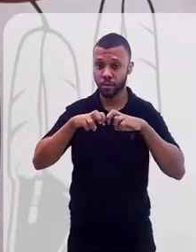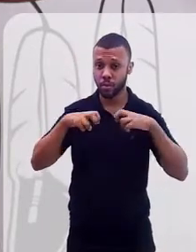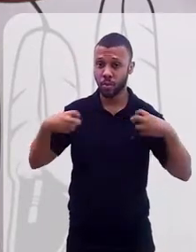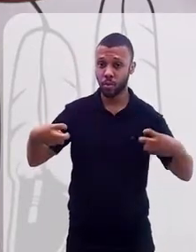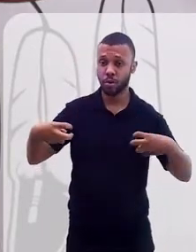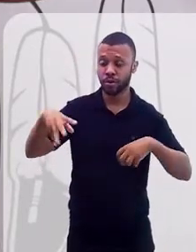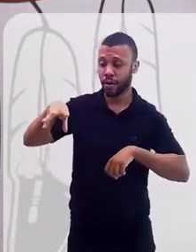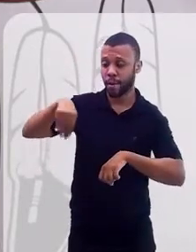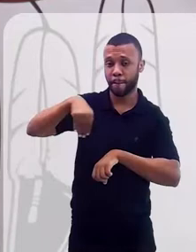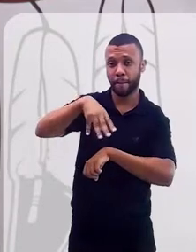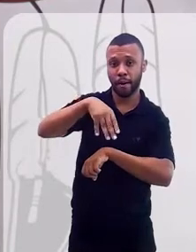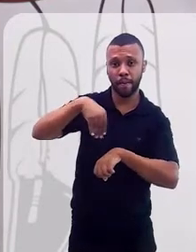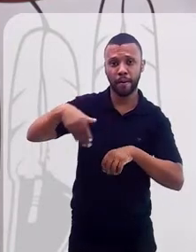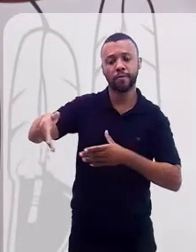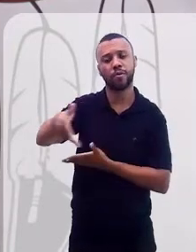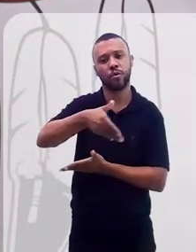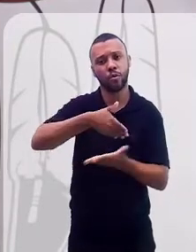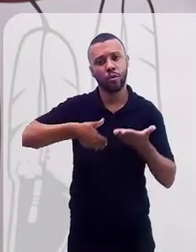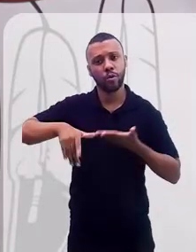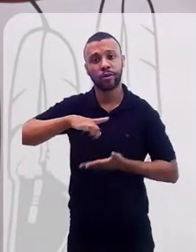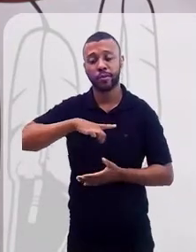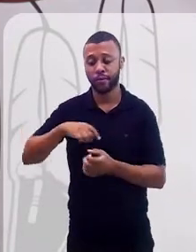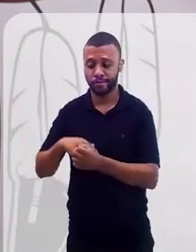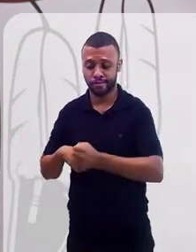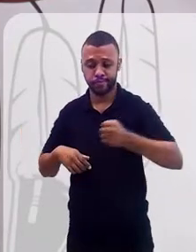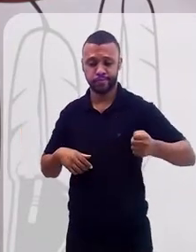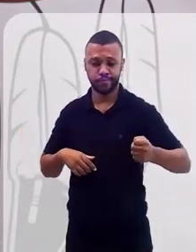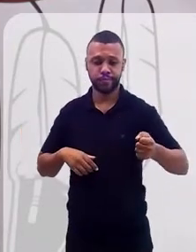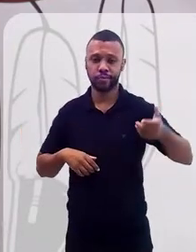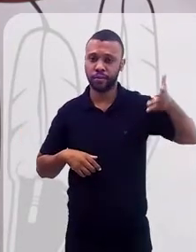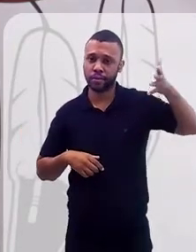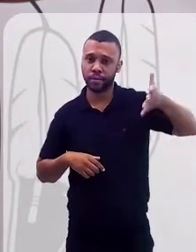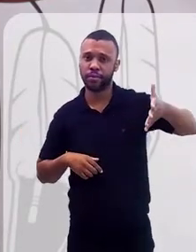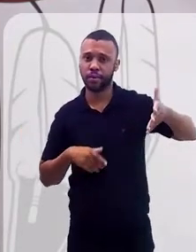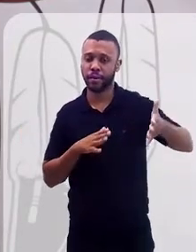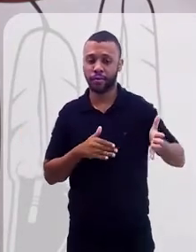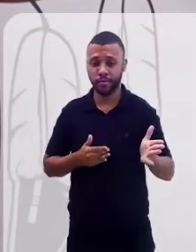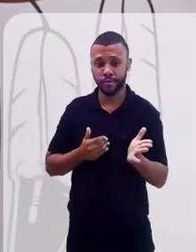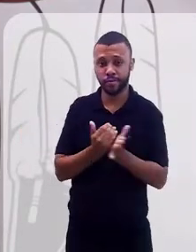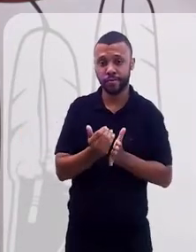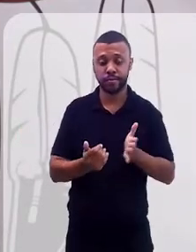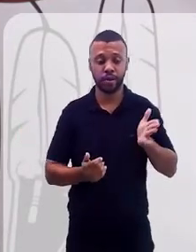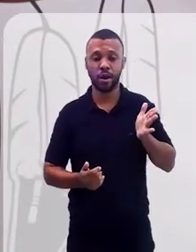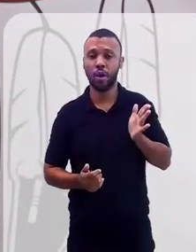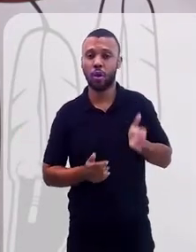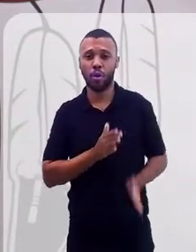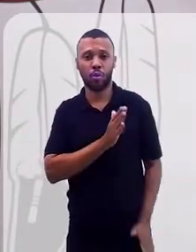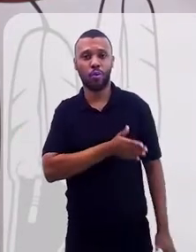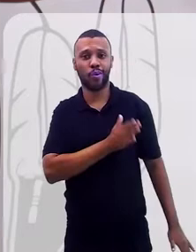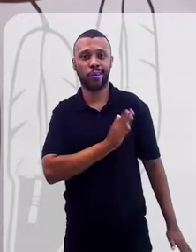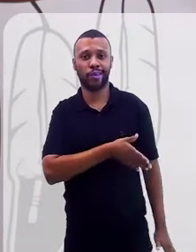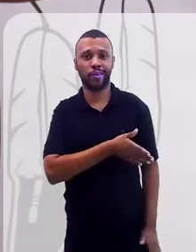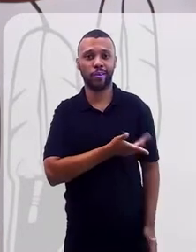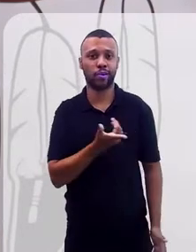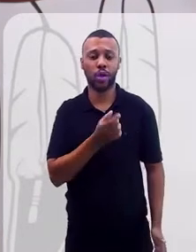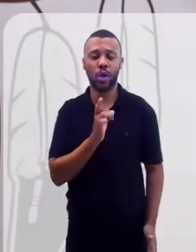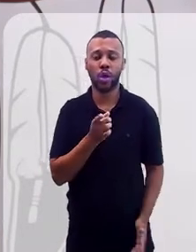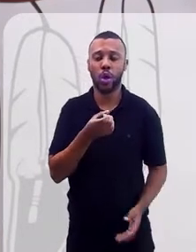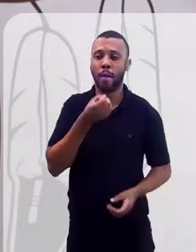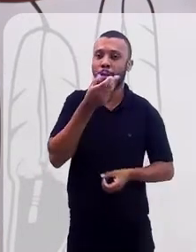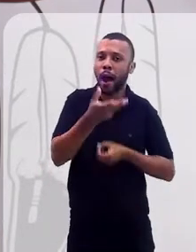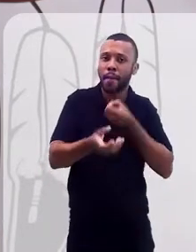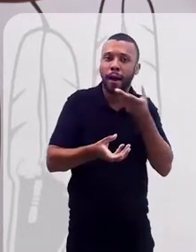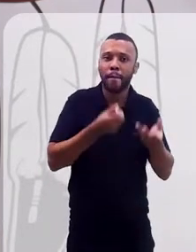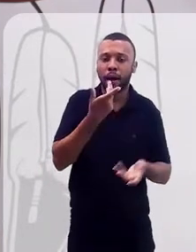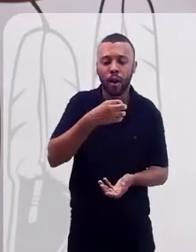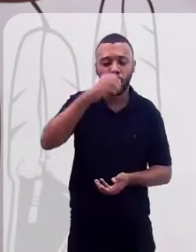de conversa, de partilha, se nós temos o bastão da fala na mão, nós vamos falar a partir do coração e não da cabeça. Eu não